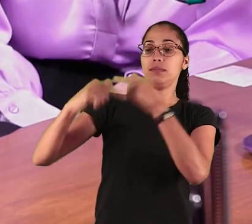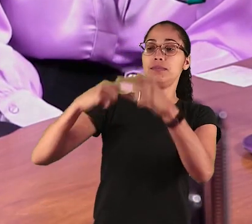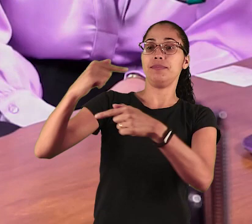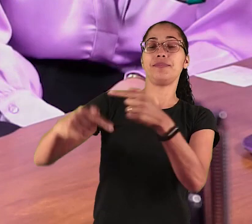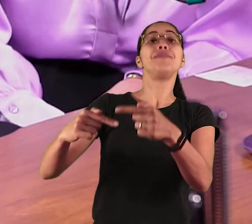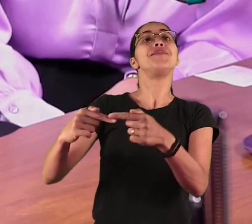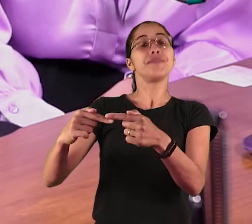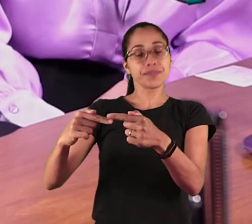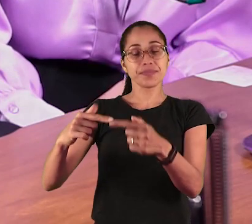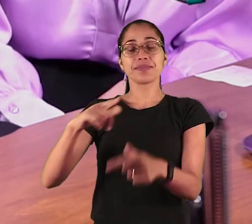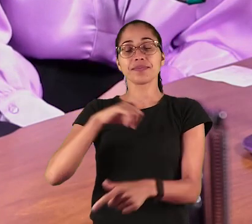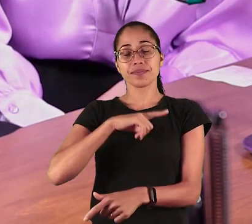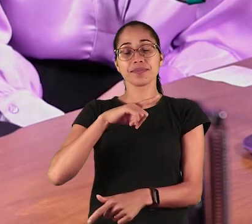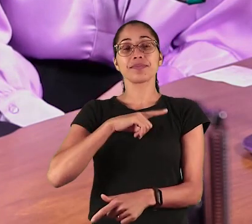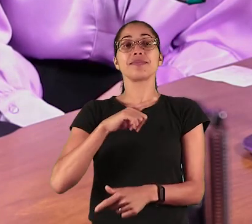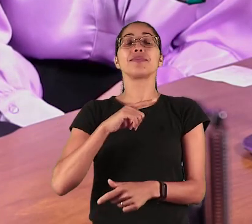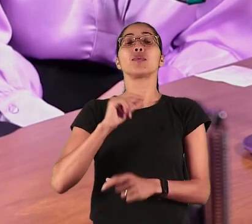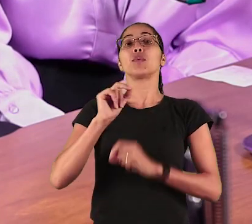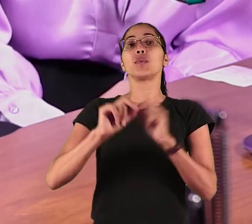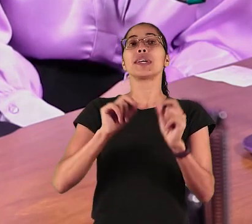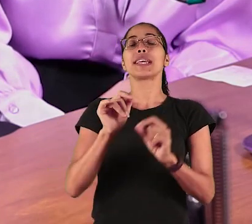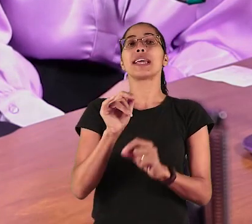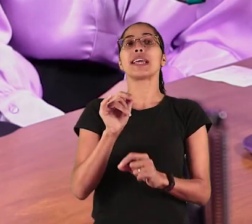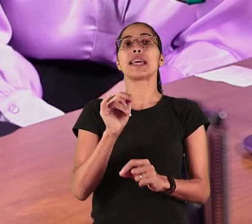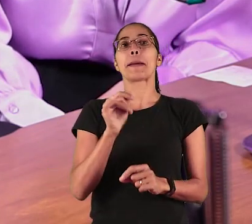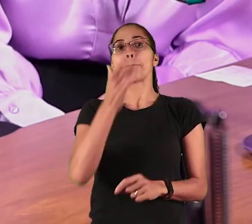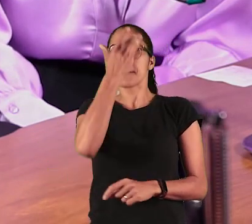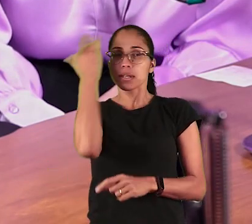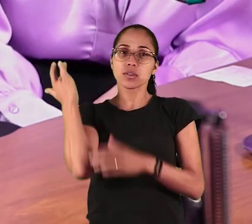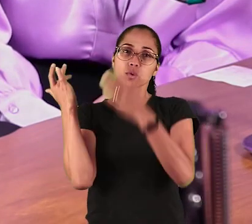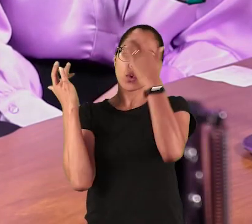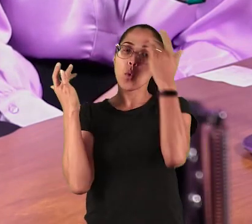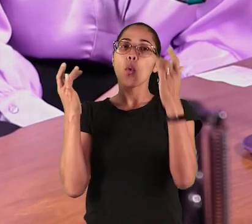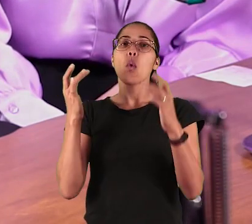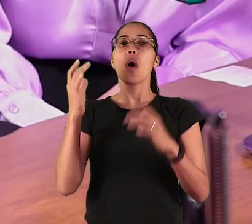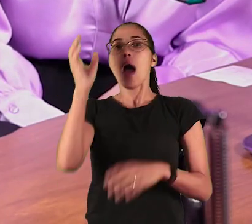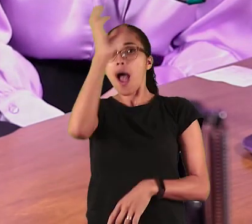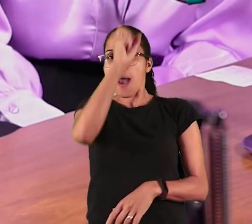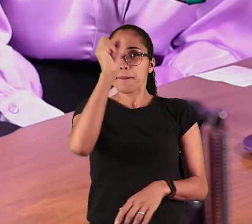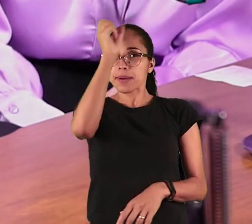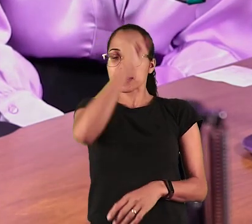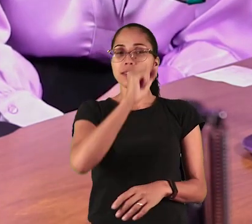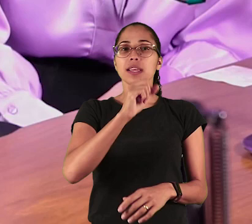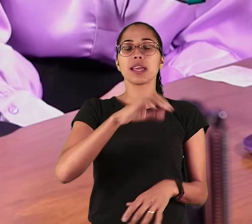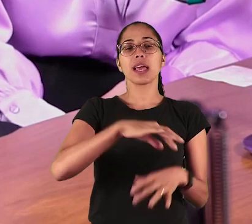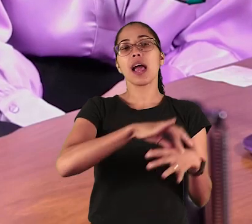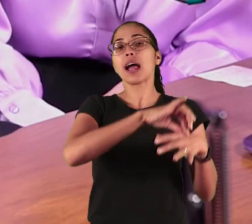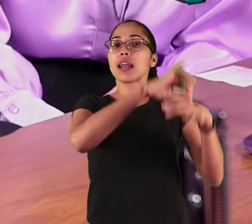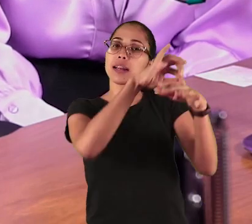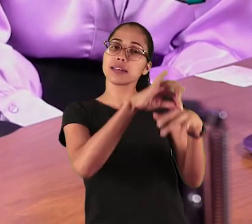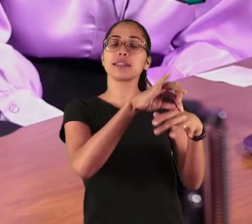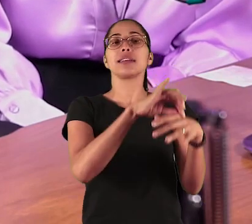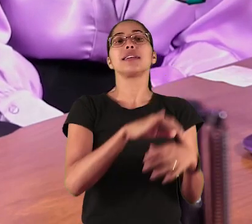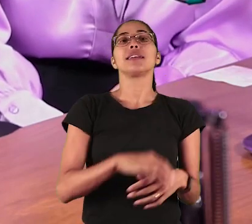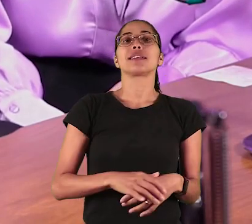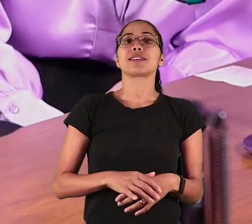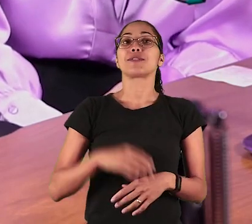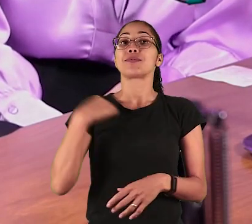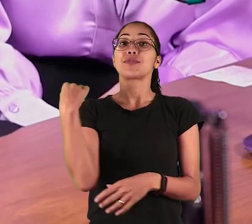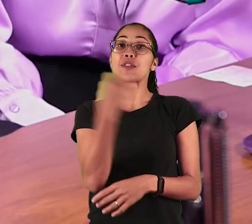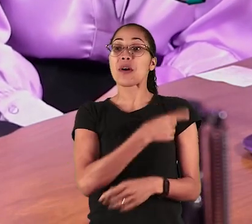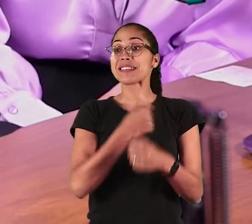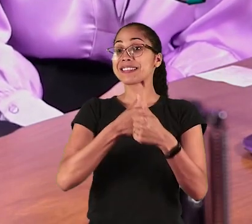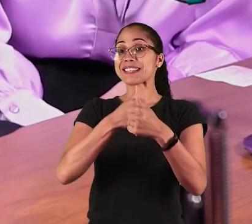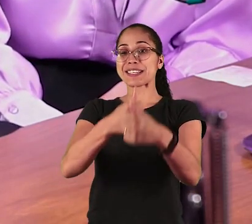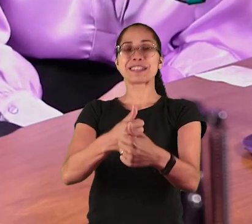muito por essa questão de pessoa né tanto de capacidade de aprender de liderança de soft então assim eu acho que a gente